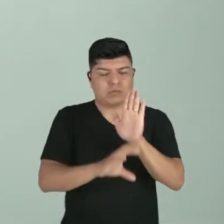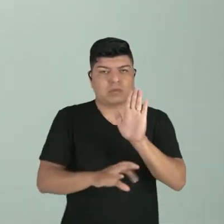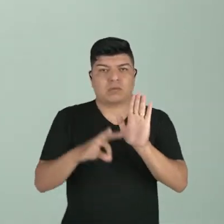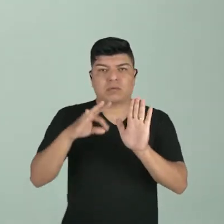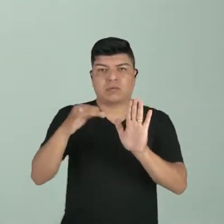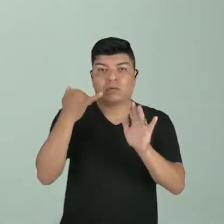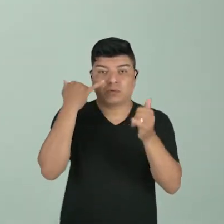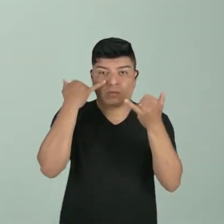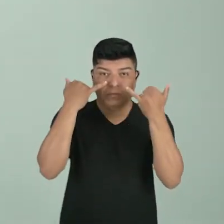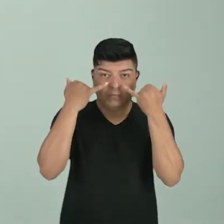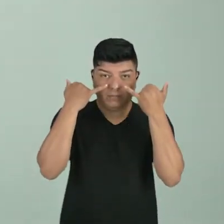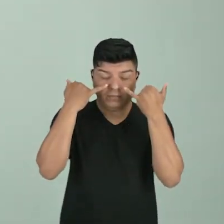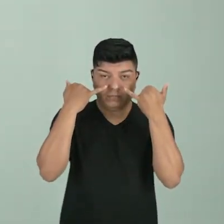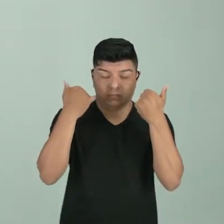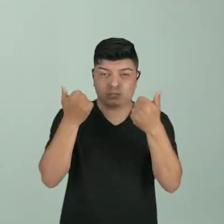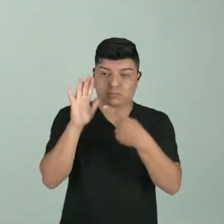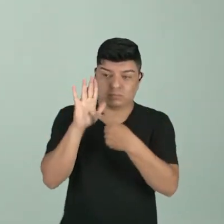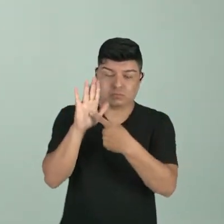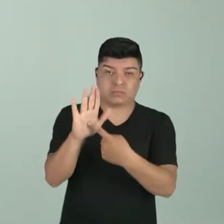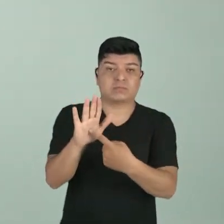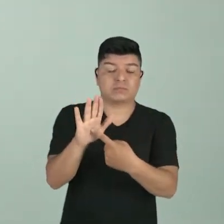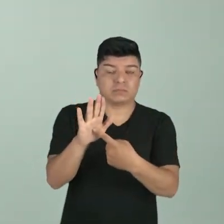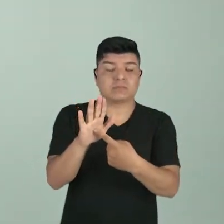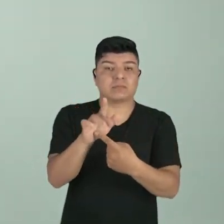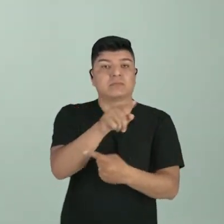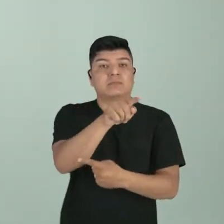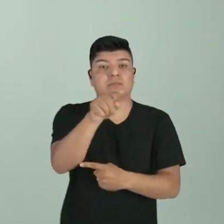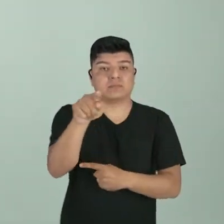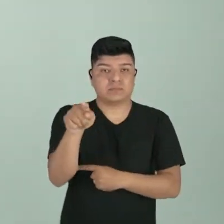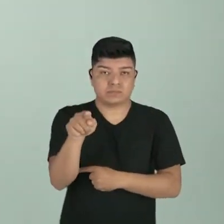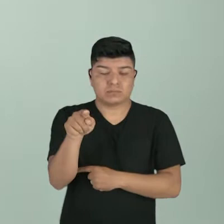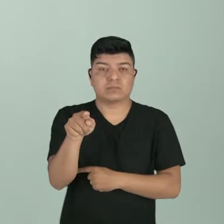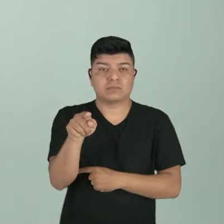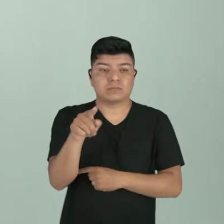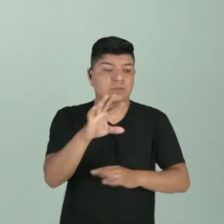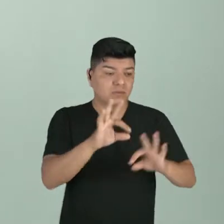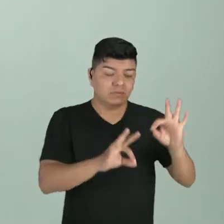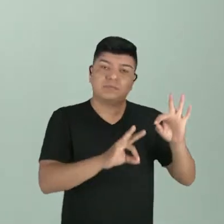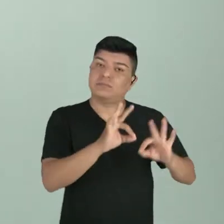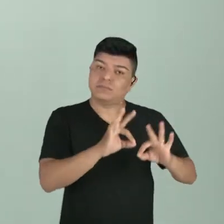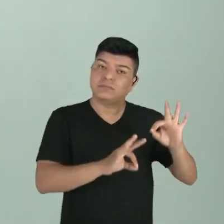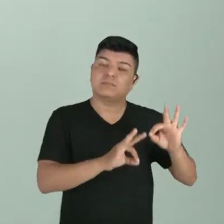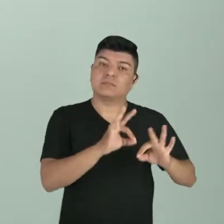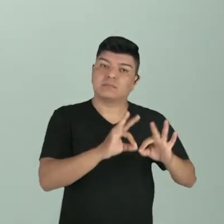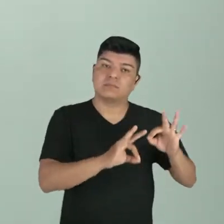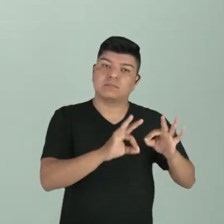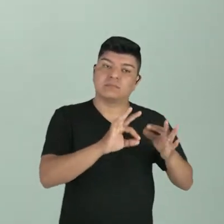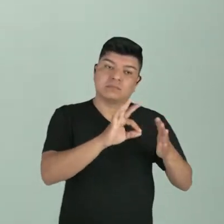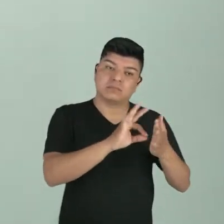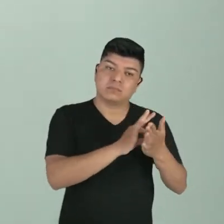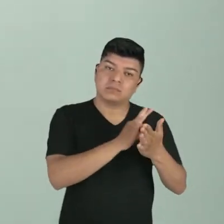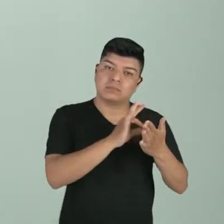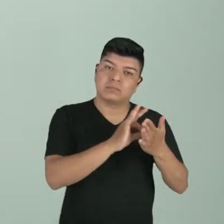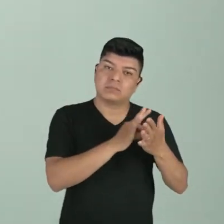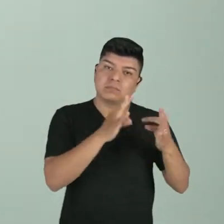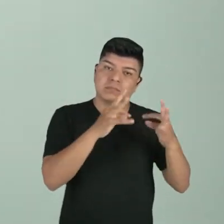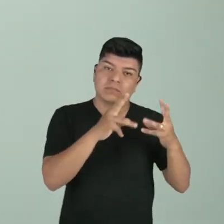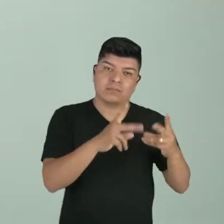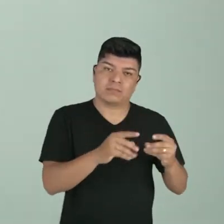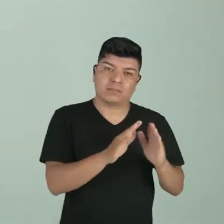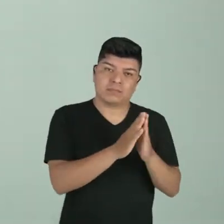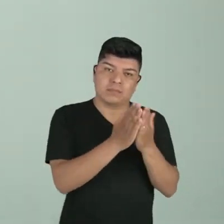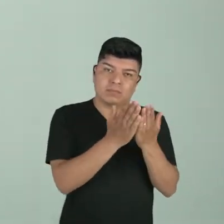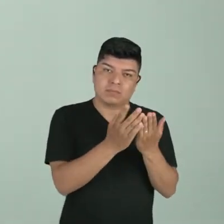as informações que serão apresentadas a vocês, organize em anotações no seu caderno a